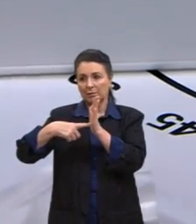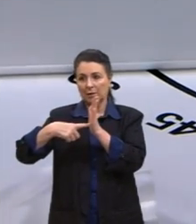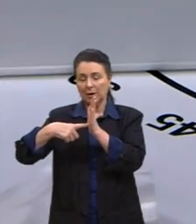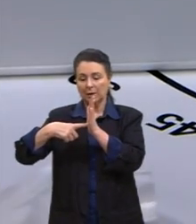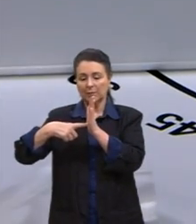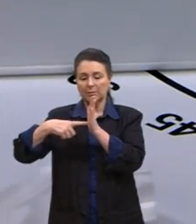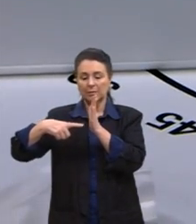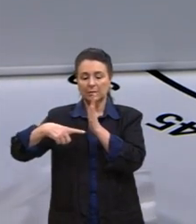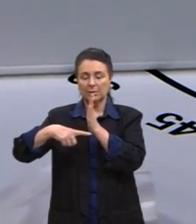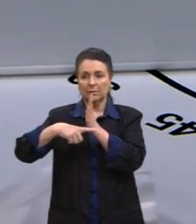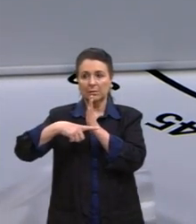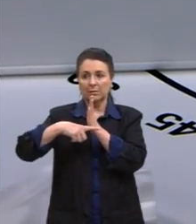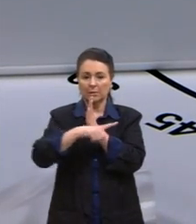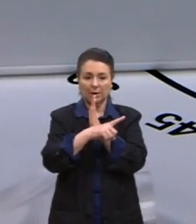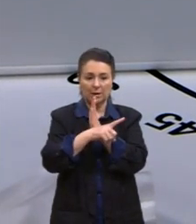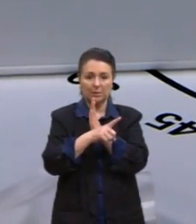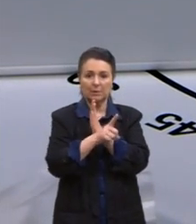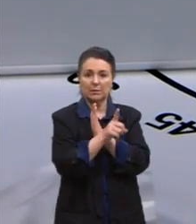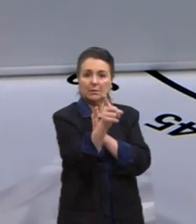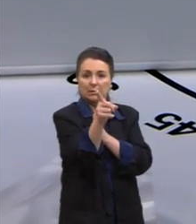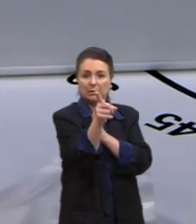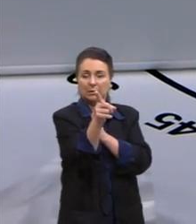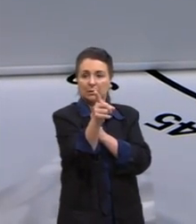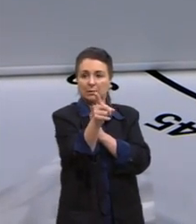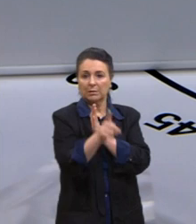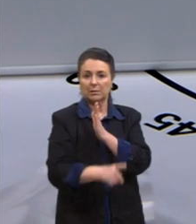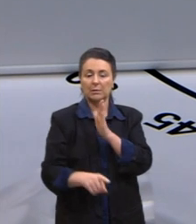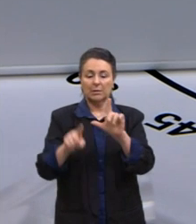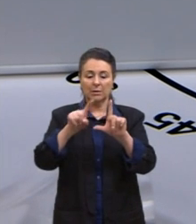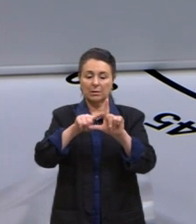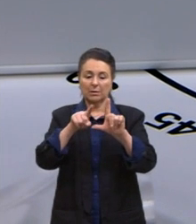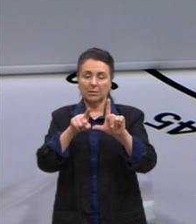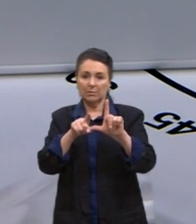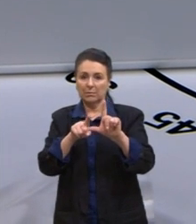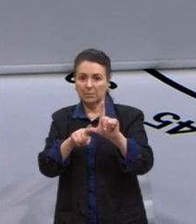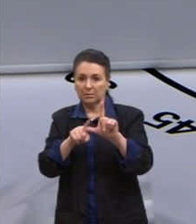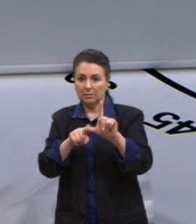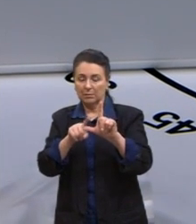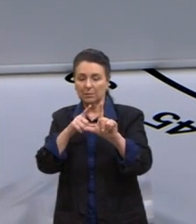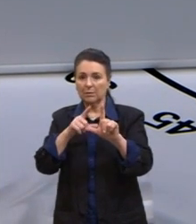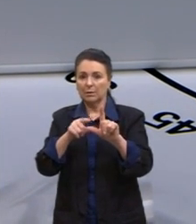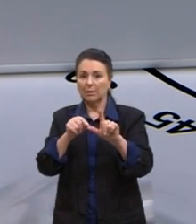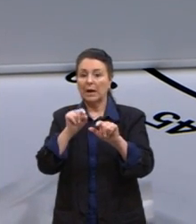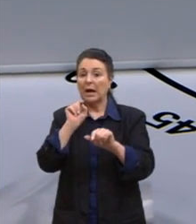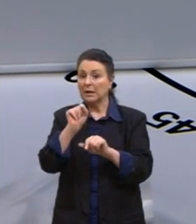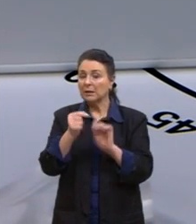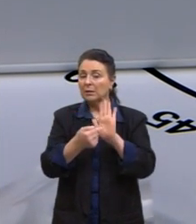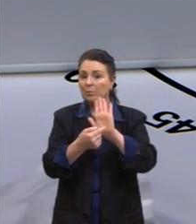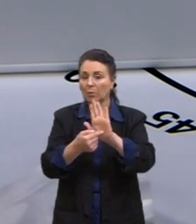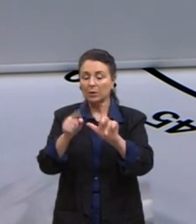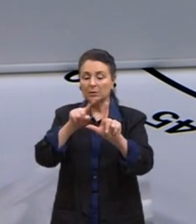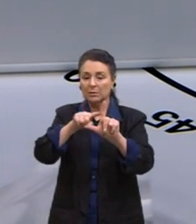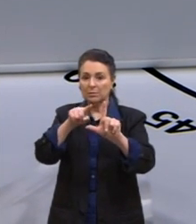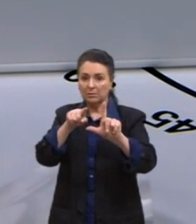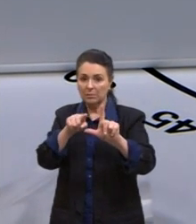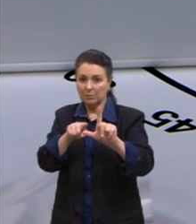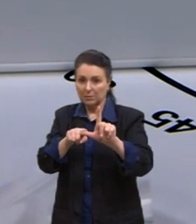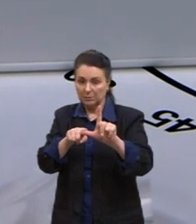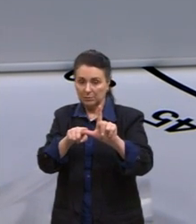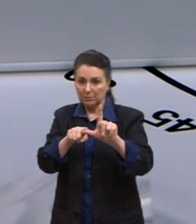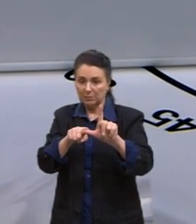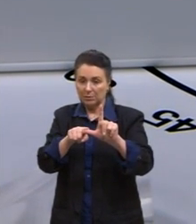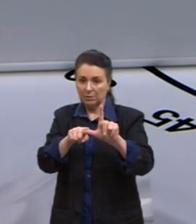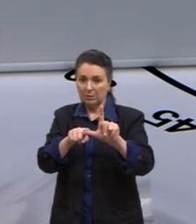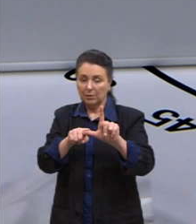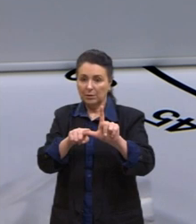tá entrando de uma forma retilínea aqui né com um ângulo de isso aí aqui a gente trabalha né com ângulos trazendo a questão